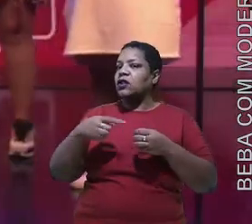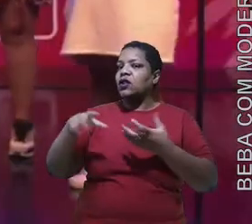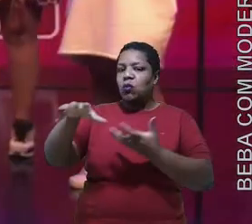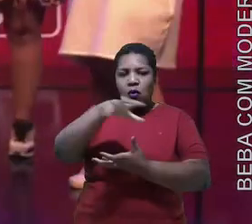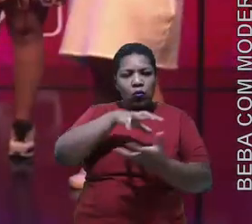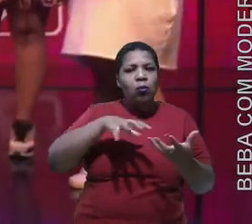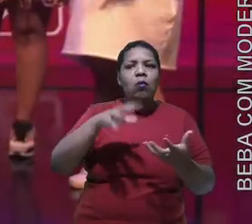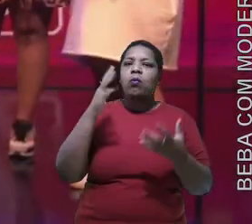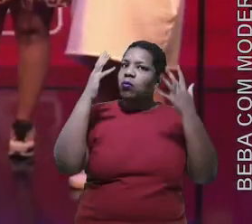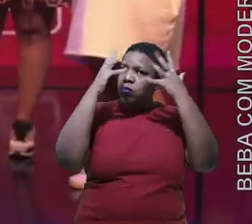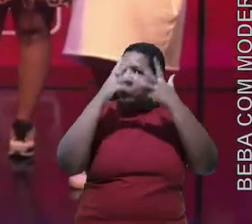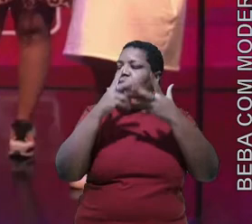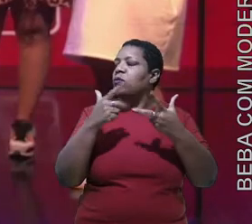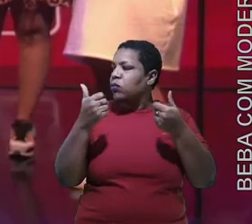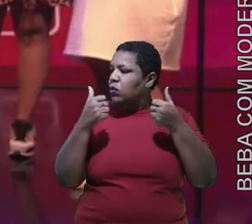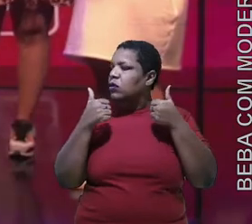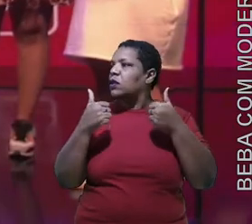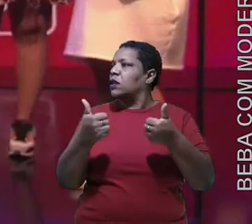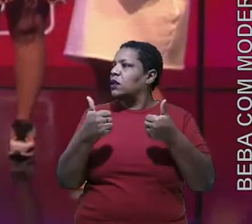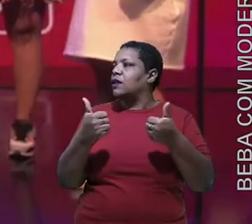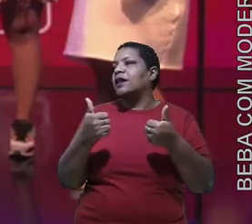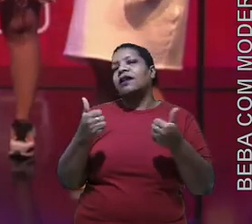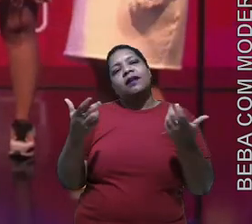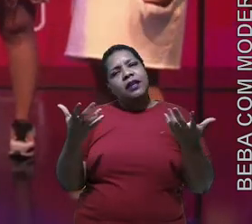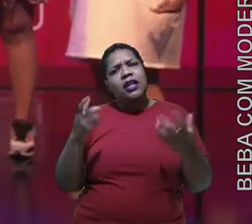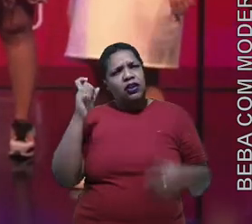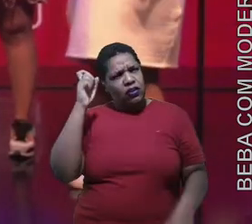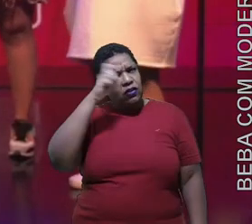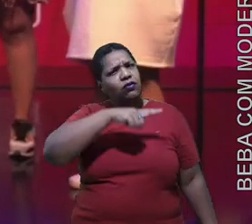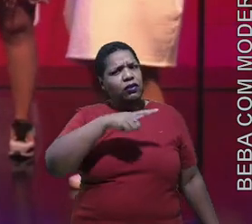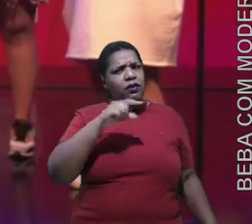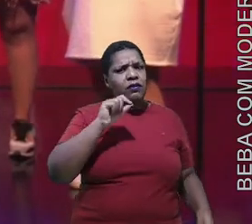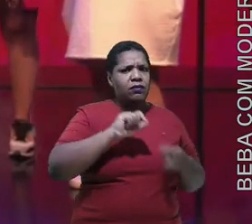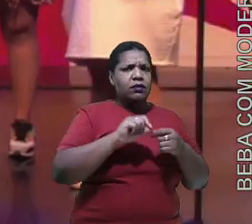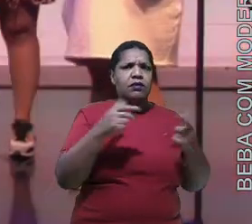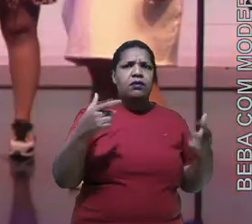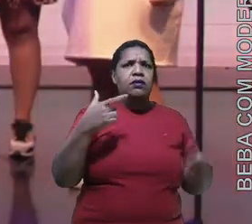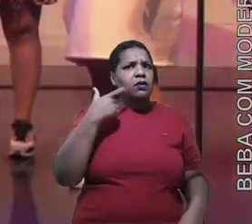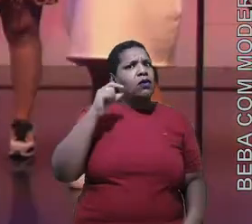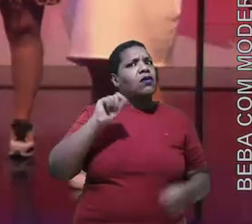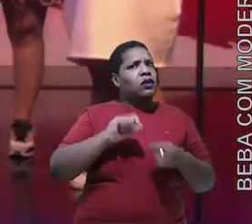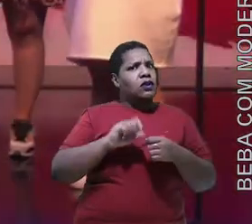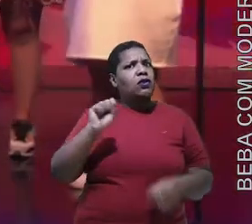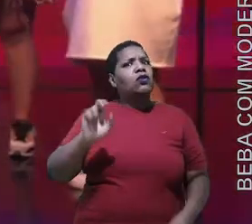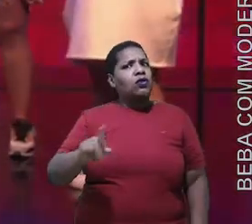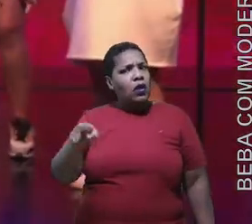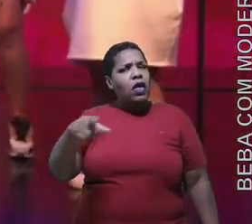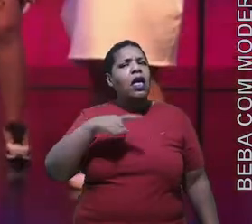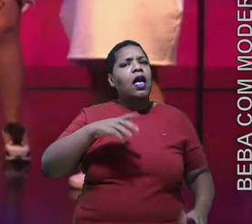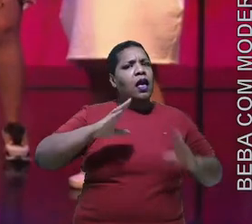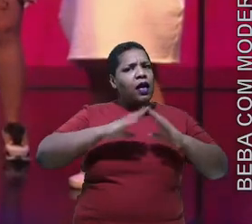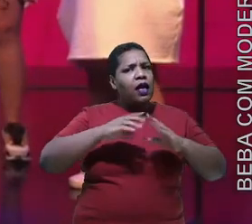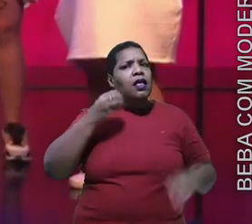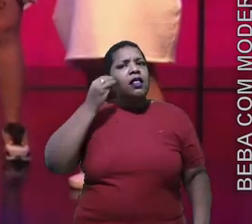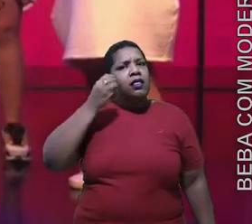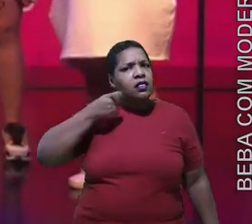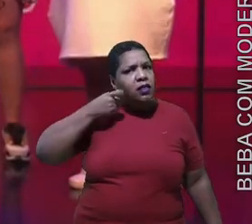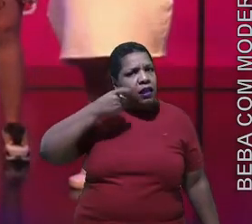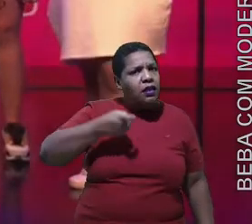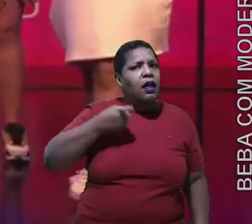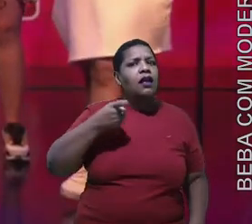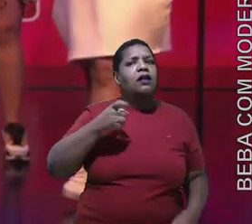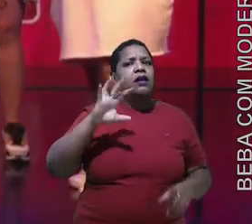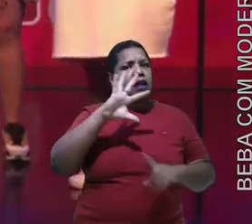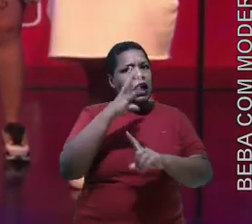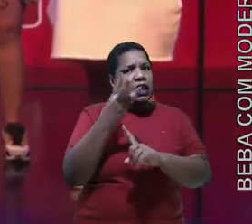movimento muito bonito e gente é muito difícil fazer essas palavras na sua é muito difícil quem tá lá tentando sendo